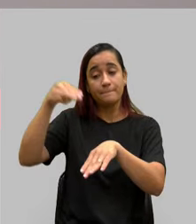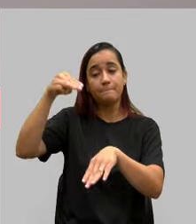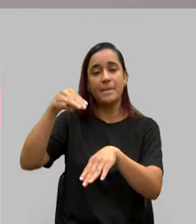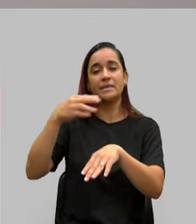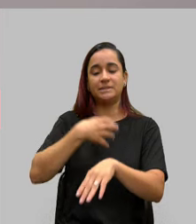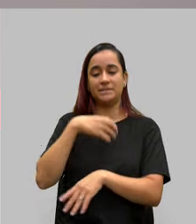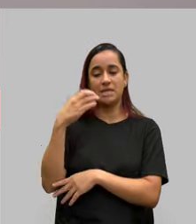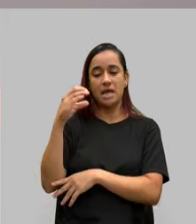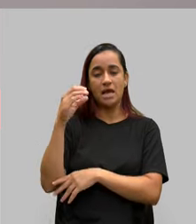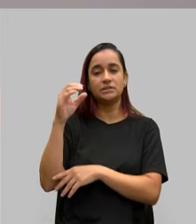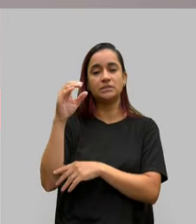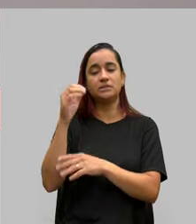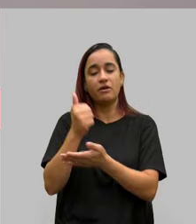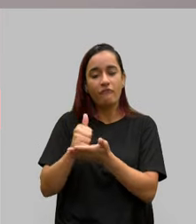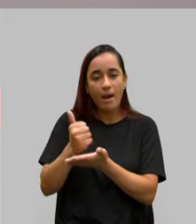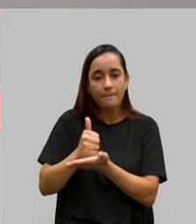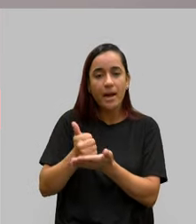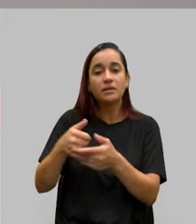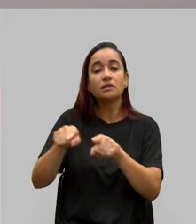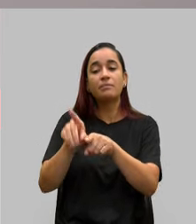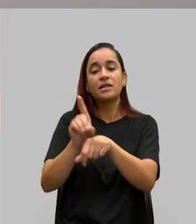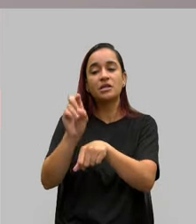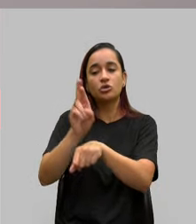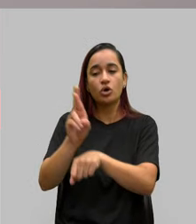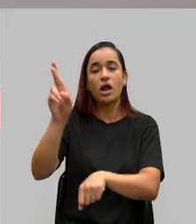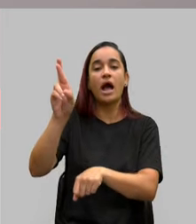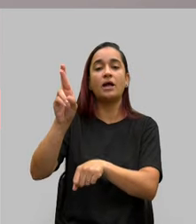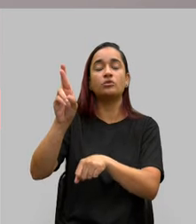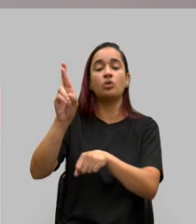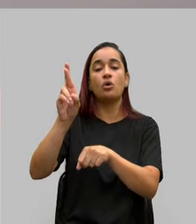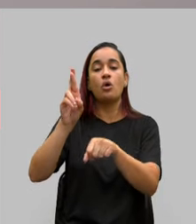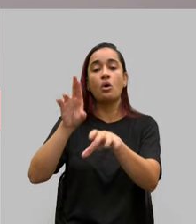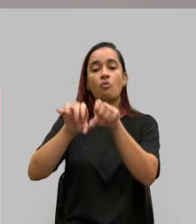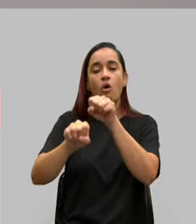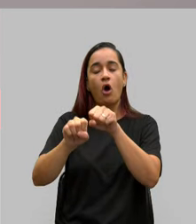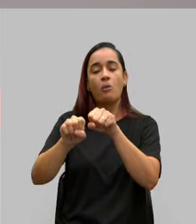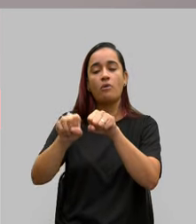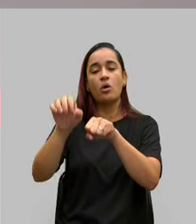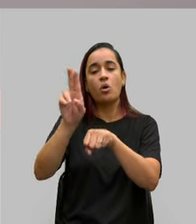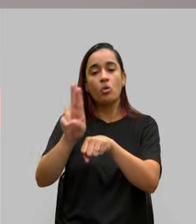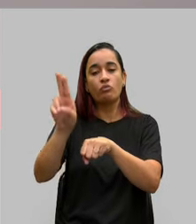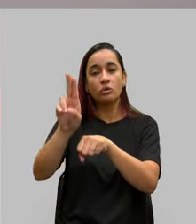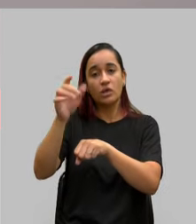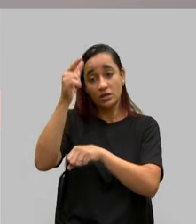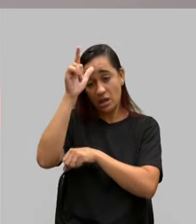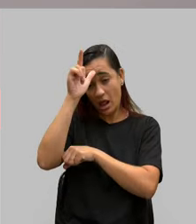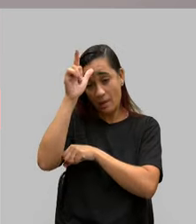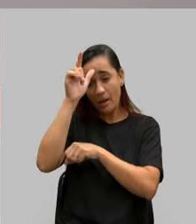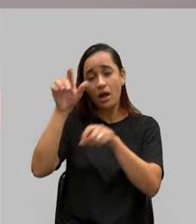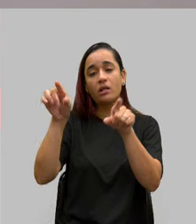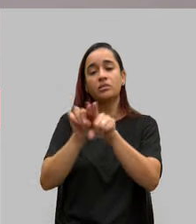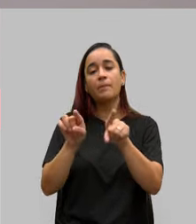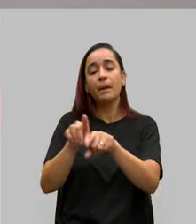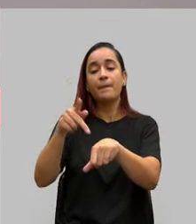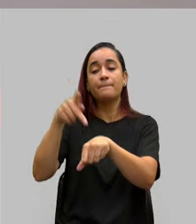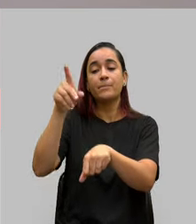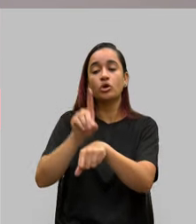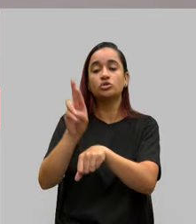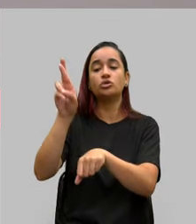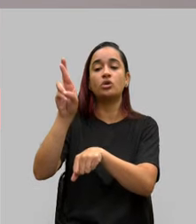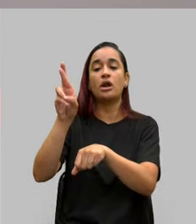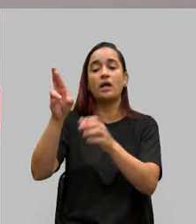doutorado na universidade de freiburg na Alemanha e pós-doutorado no núcleo de neurociência da